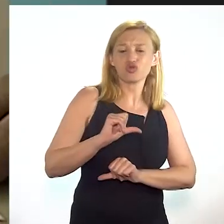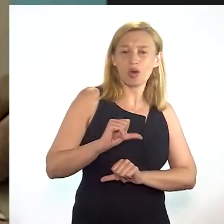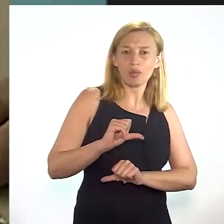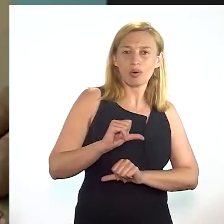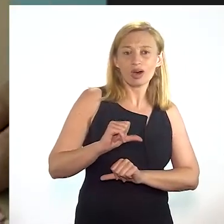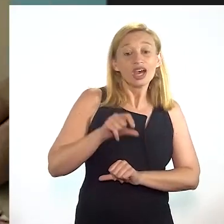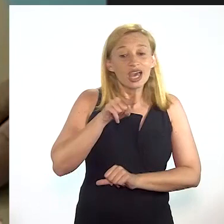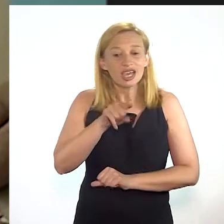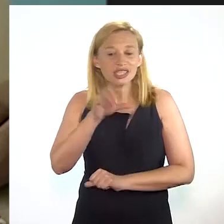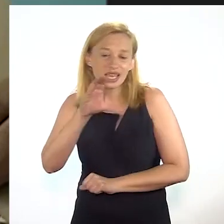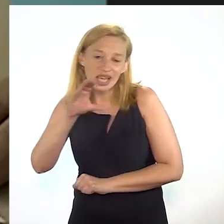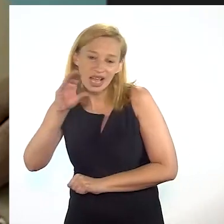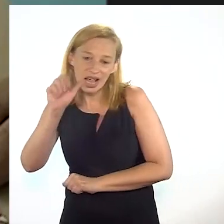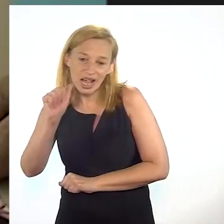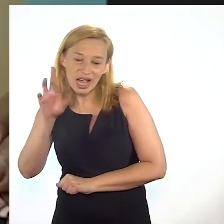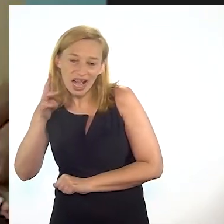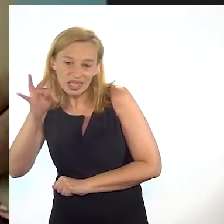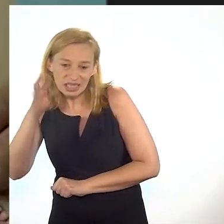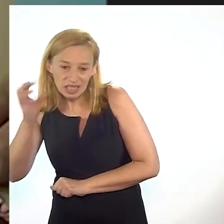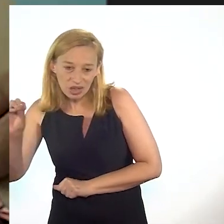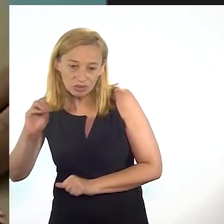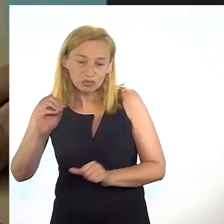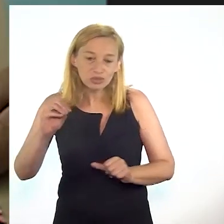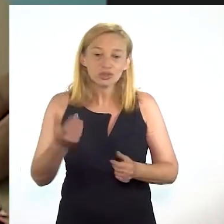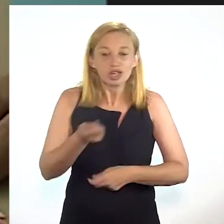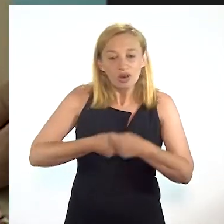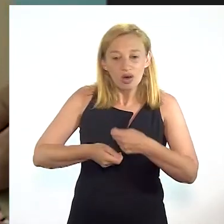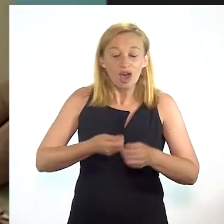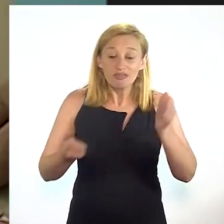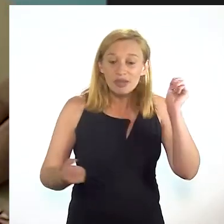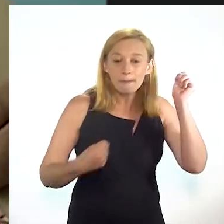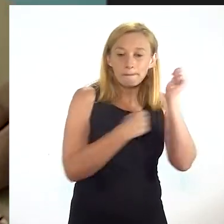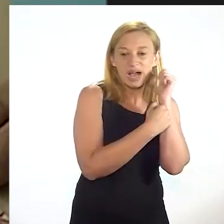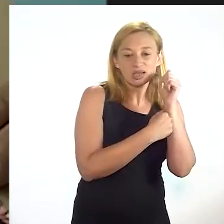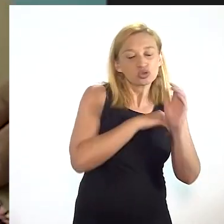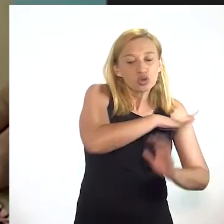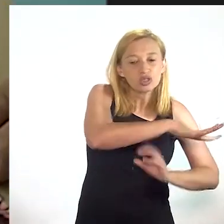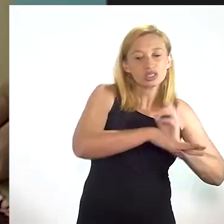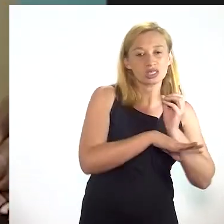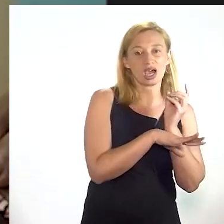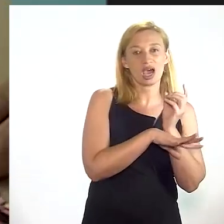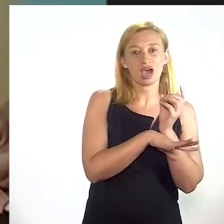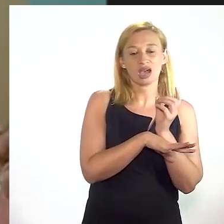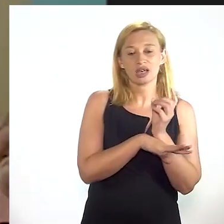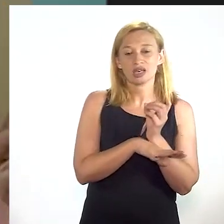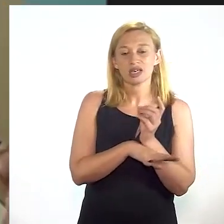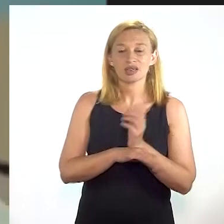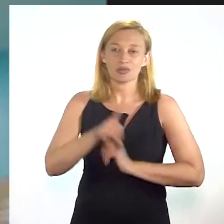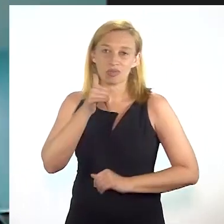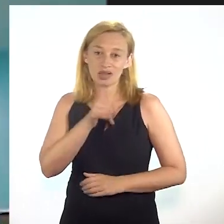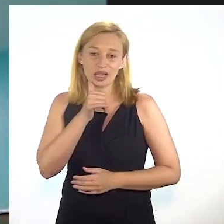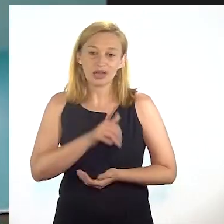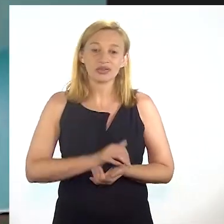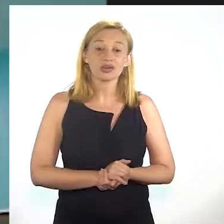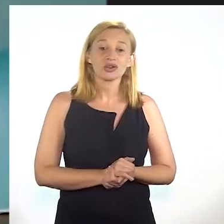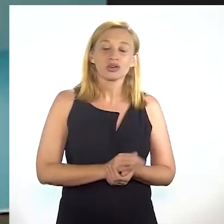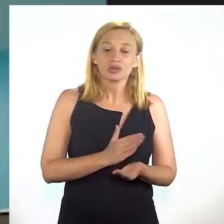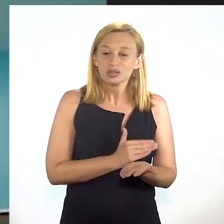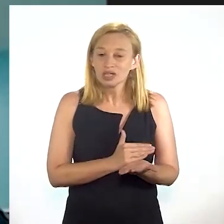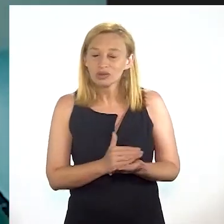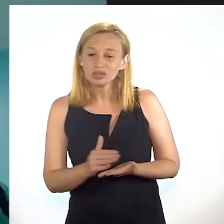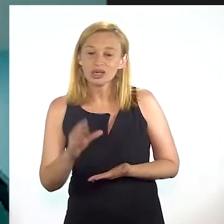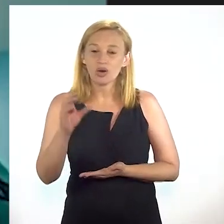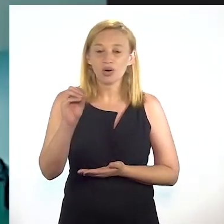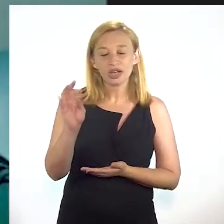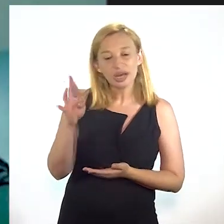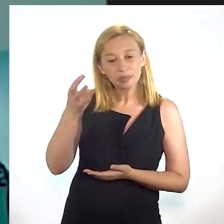transformar esse cartão num negócio de impacto social, né, através do Impacta Mulher. Foi onde